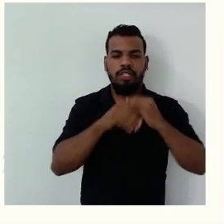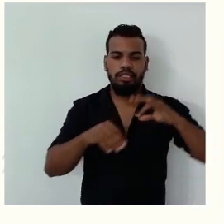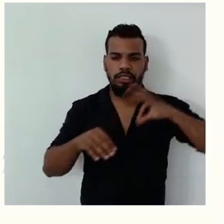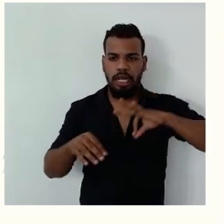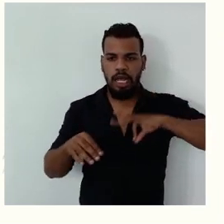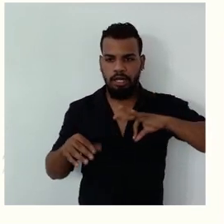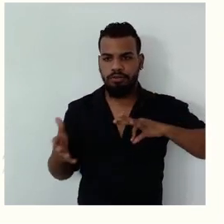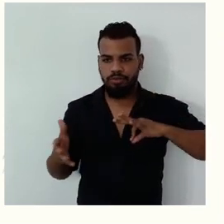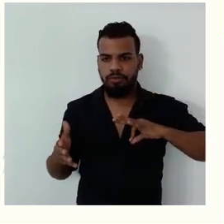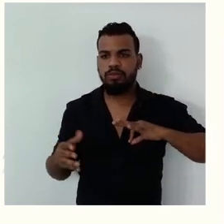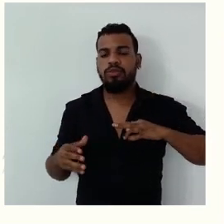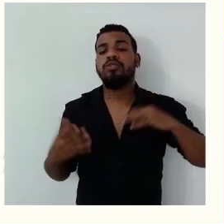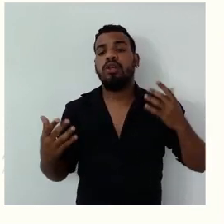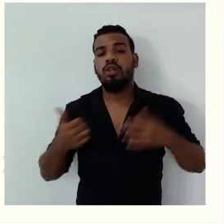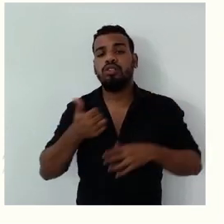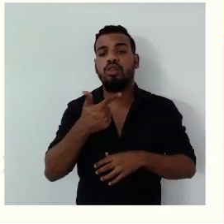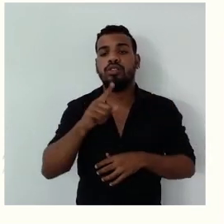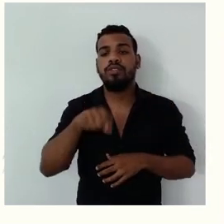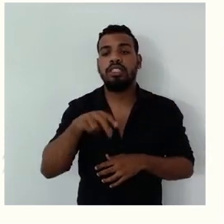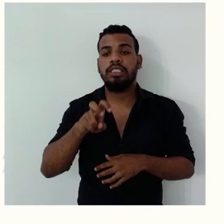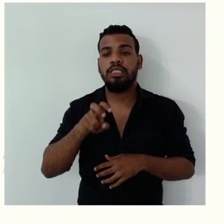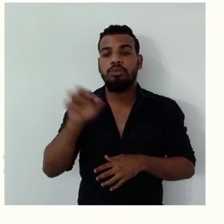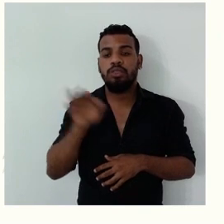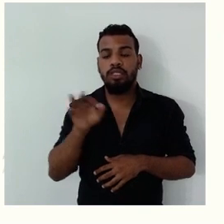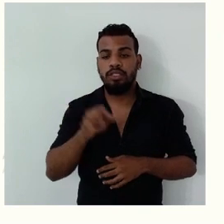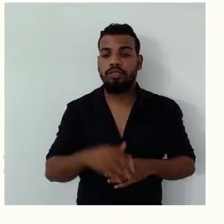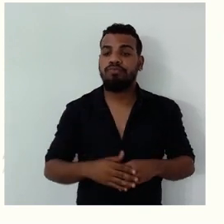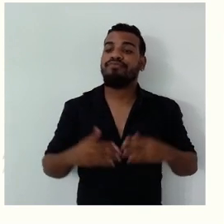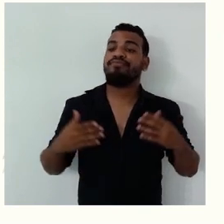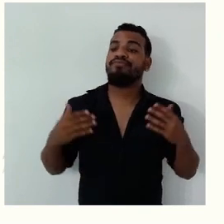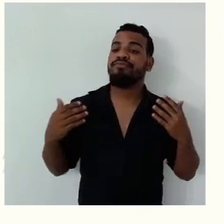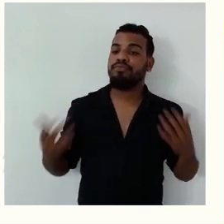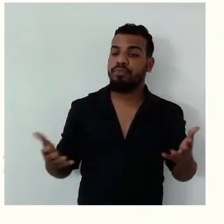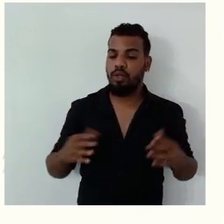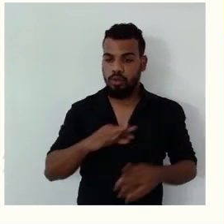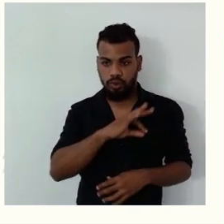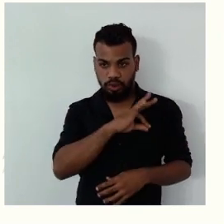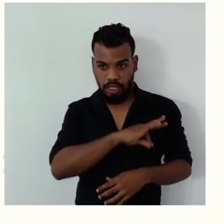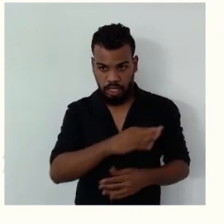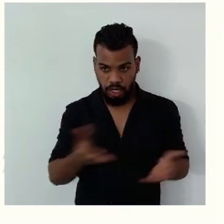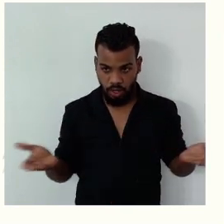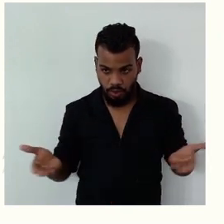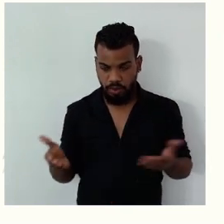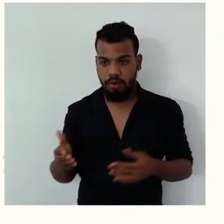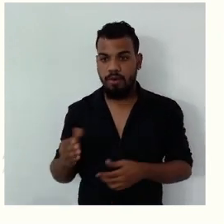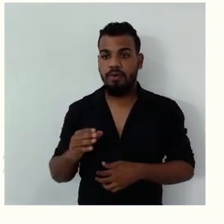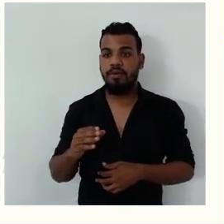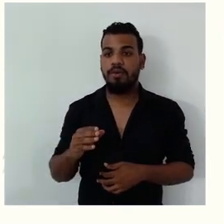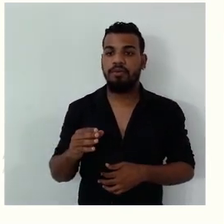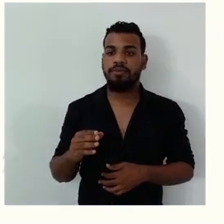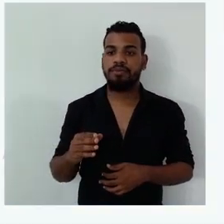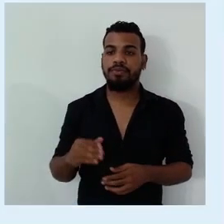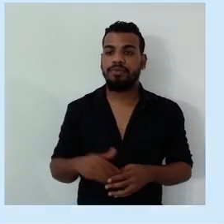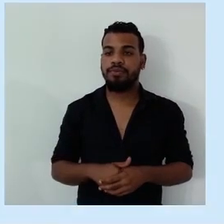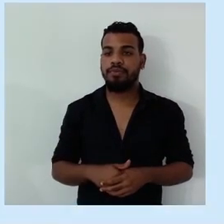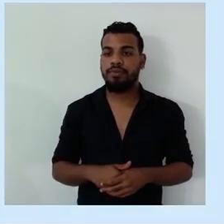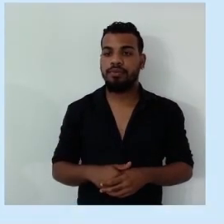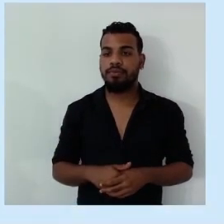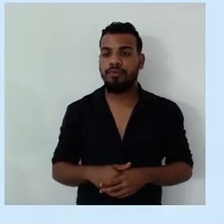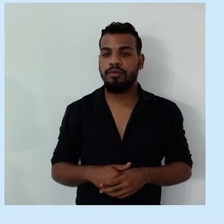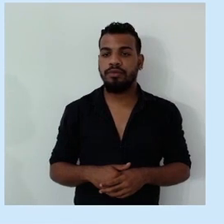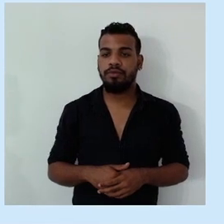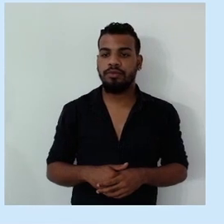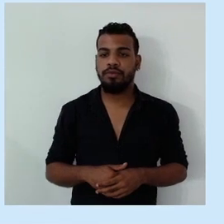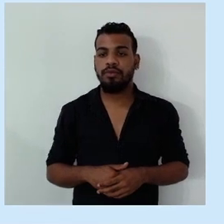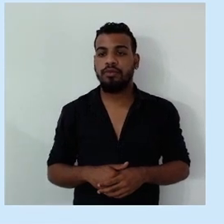referente ao aumento de 12,5%. Sendo assim, o salário atual é de o seguinte.